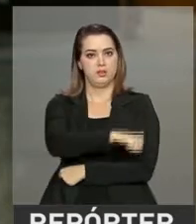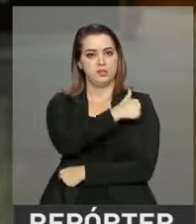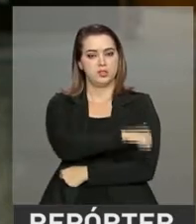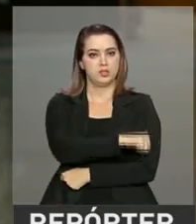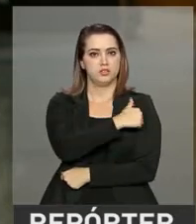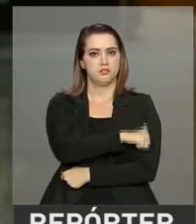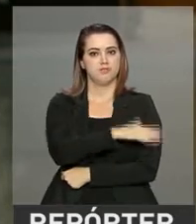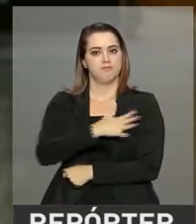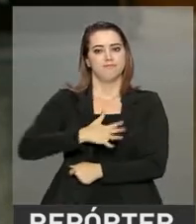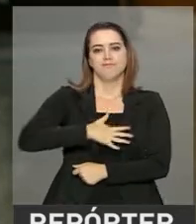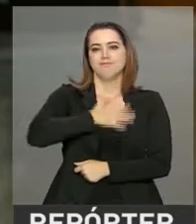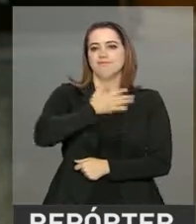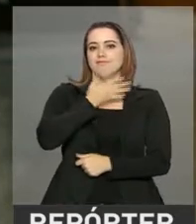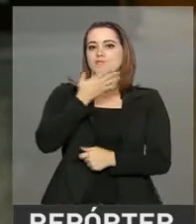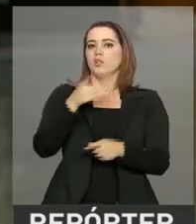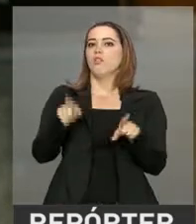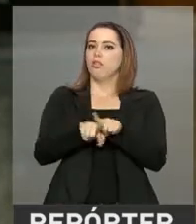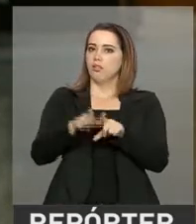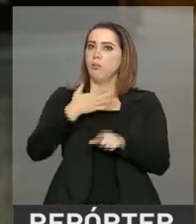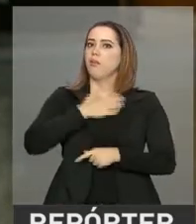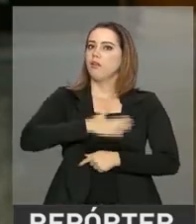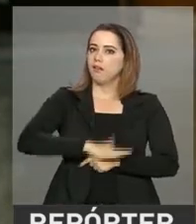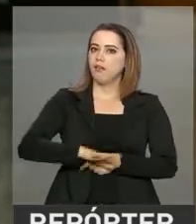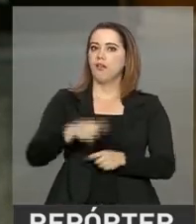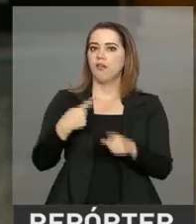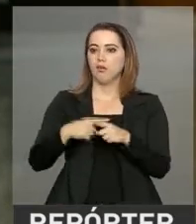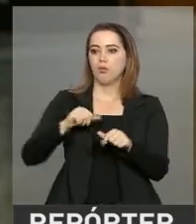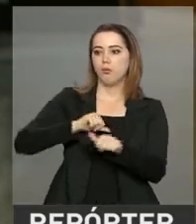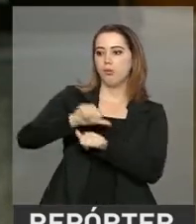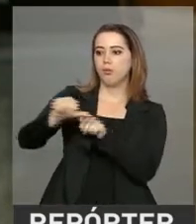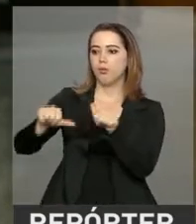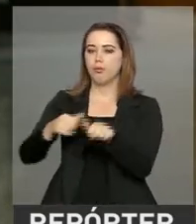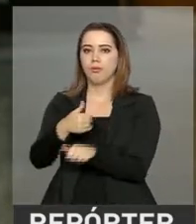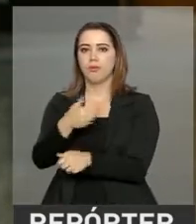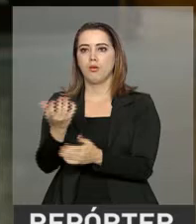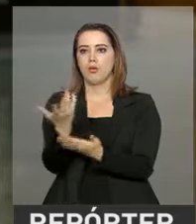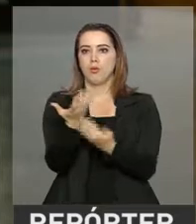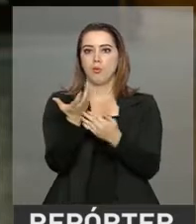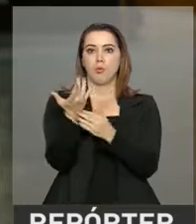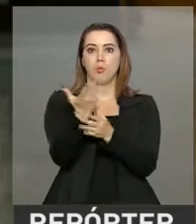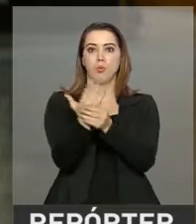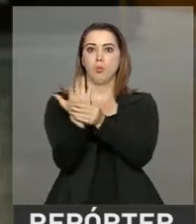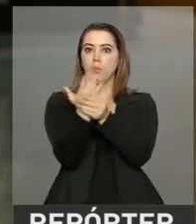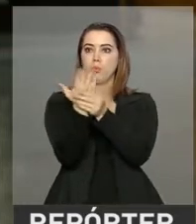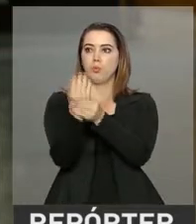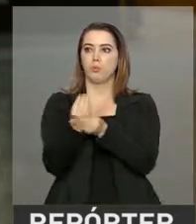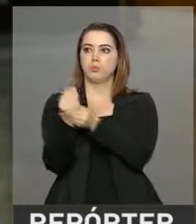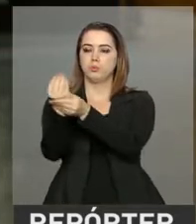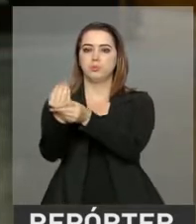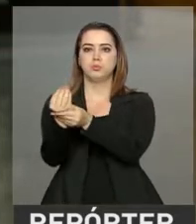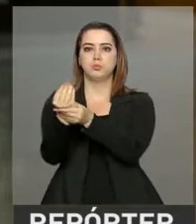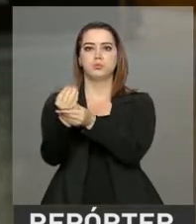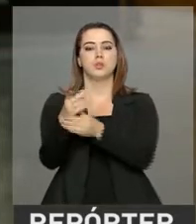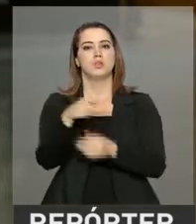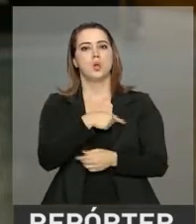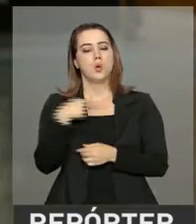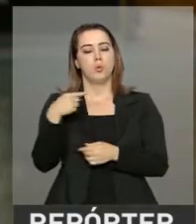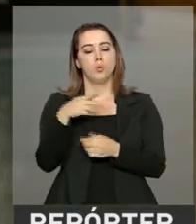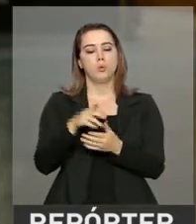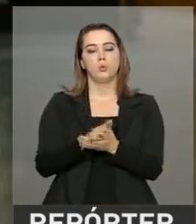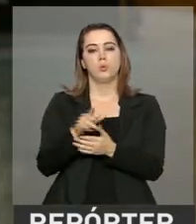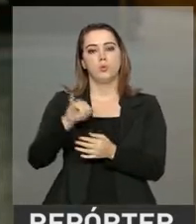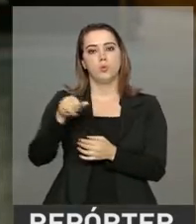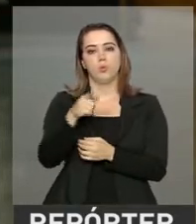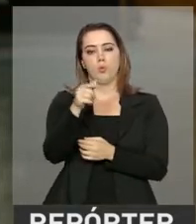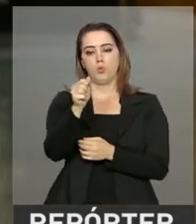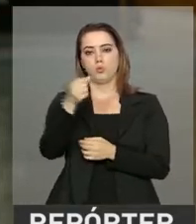estava orgulhoso e aliviado ao transmitir a tocha para o Japão e que prevaleceram no Rio de Janeiro as competições no lugar